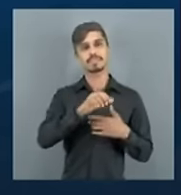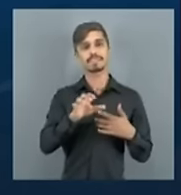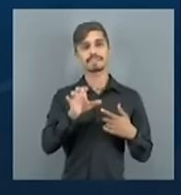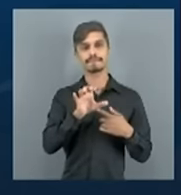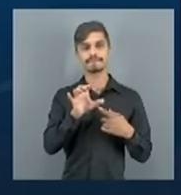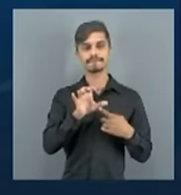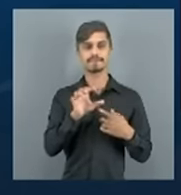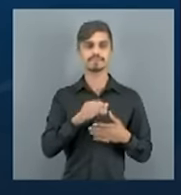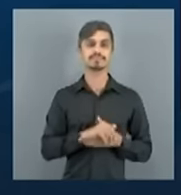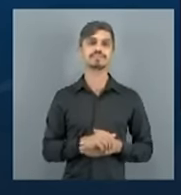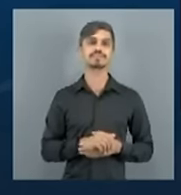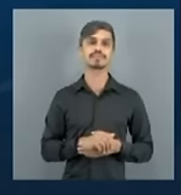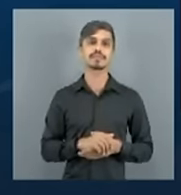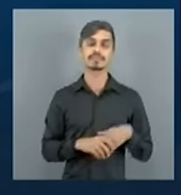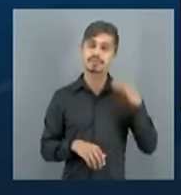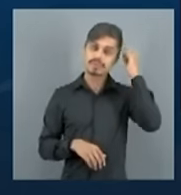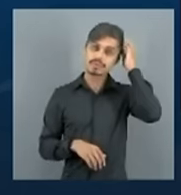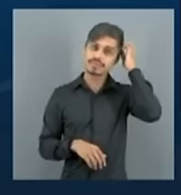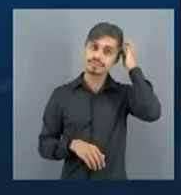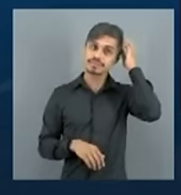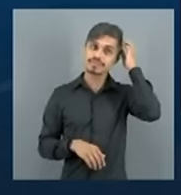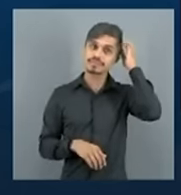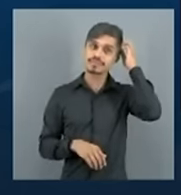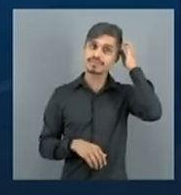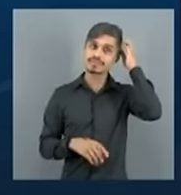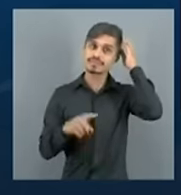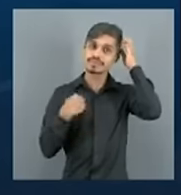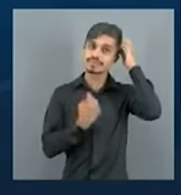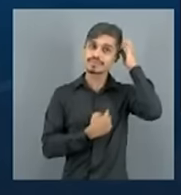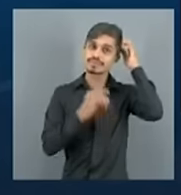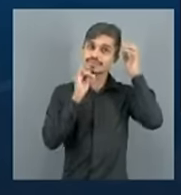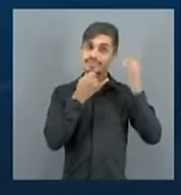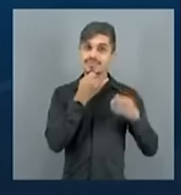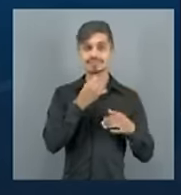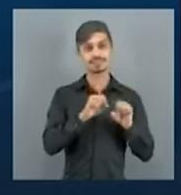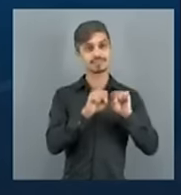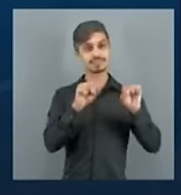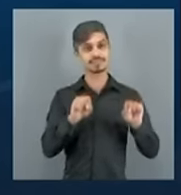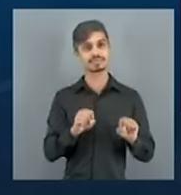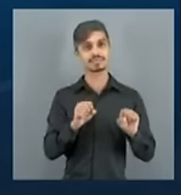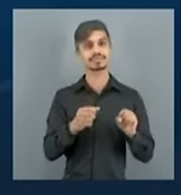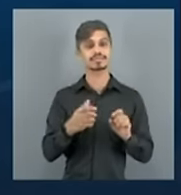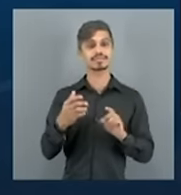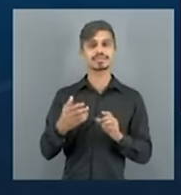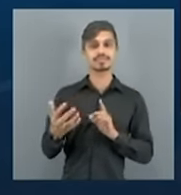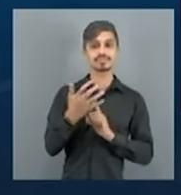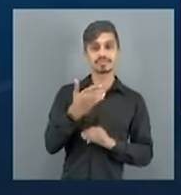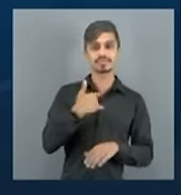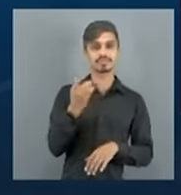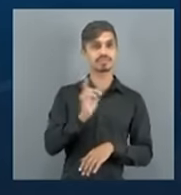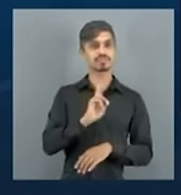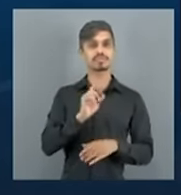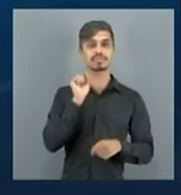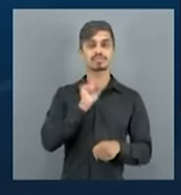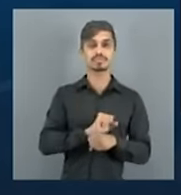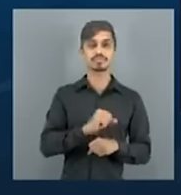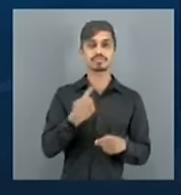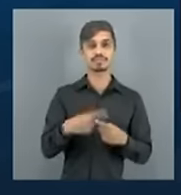a gente... Na verdade, infelizmente, o sistema tá fazendo com que eu não pare, porque a gente tem uma vida